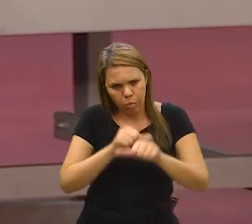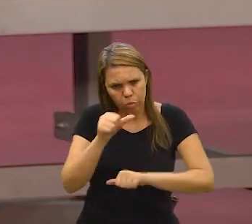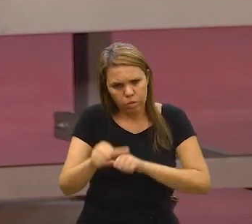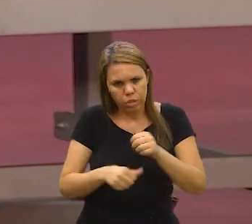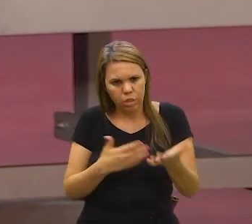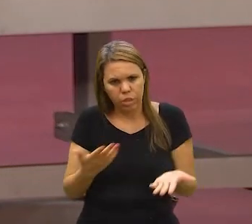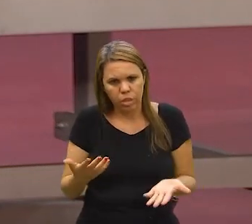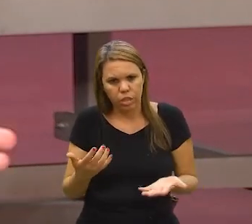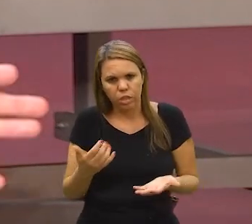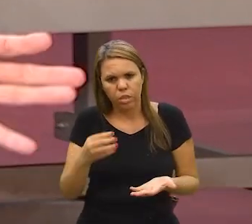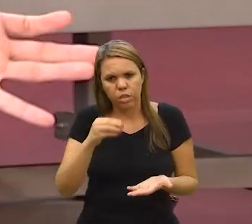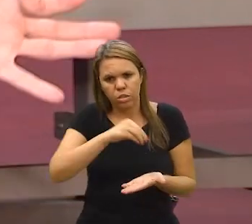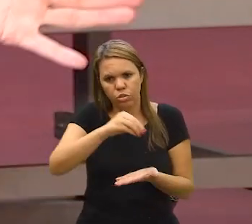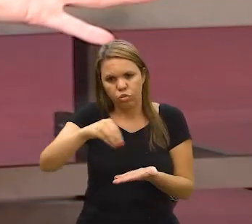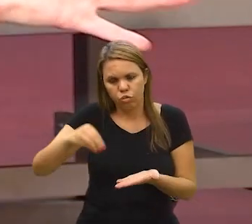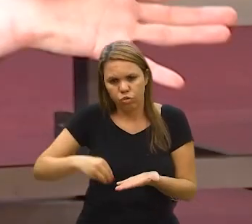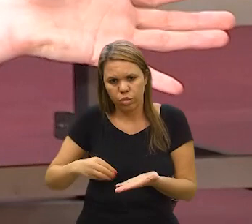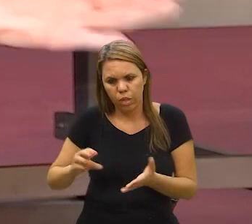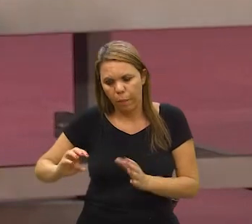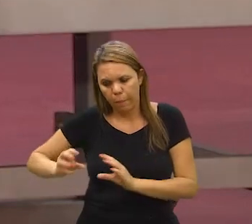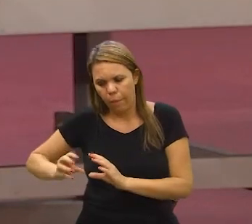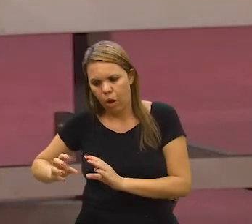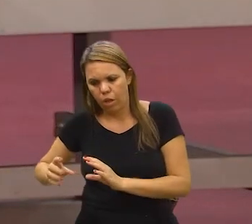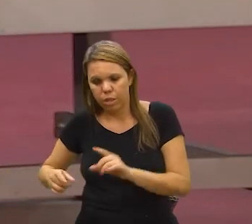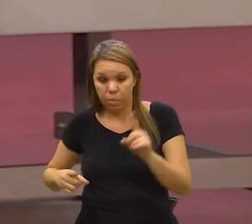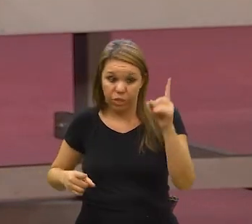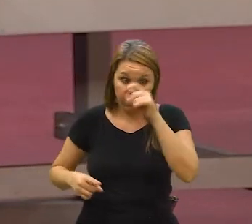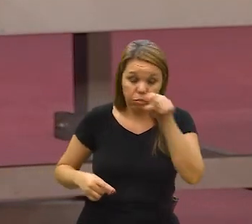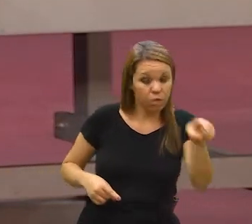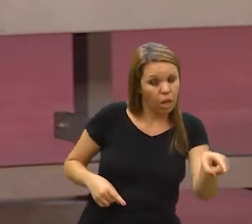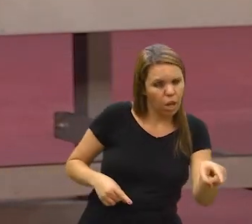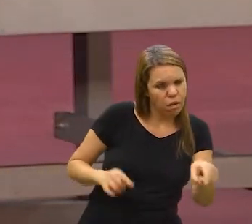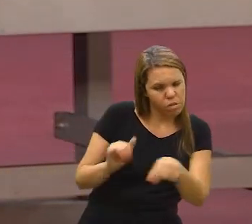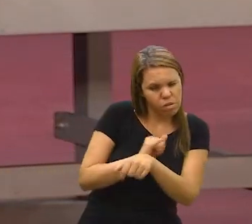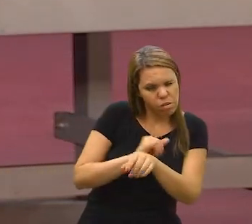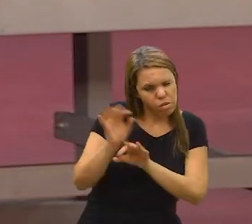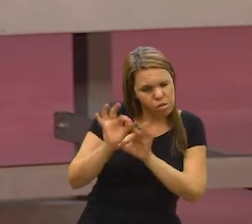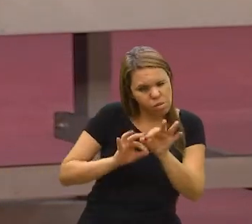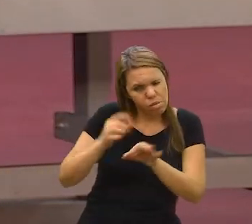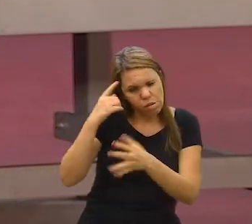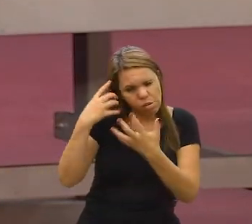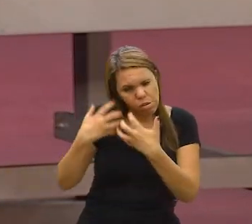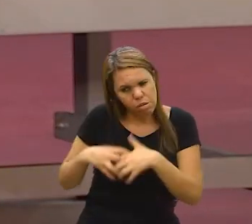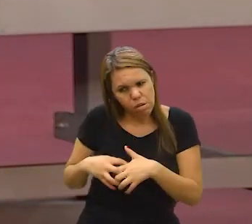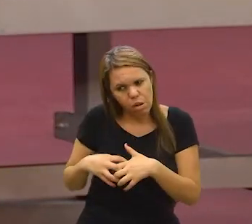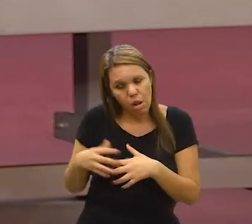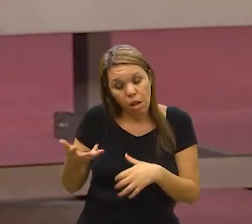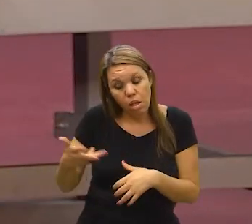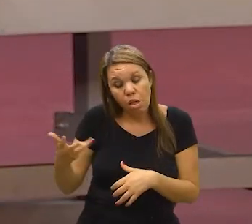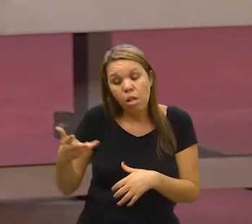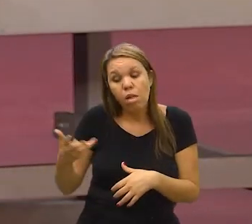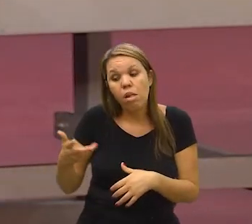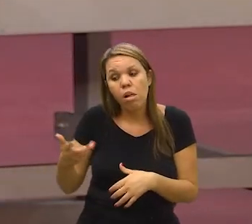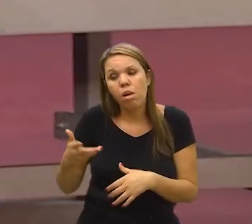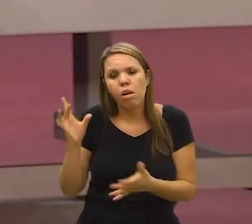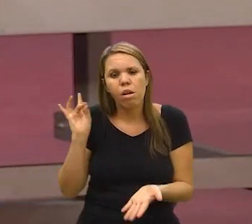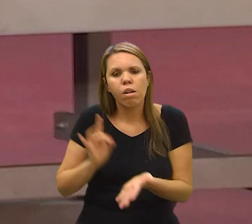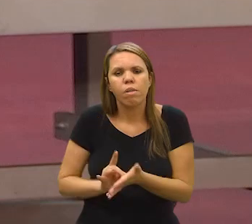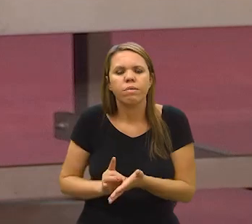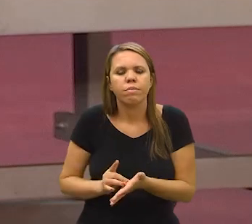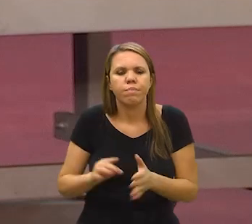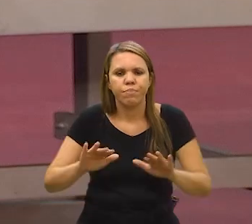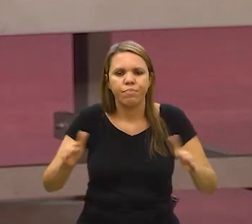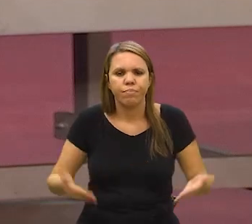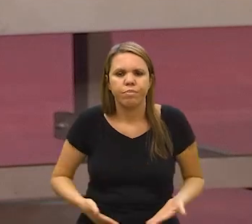no jogo vai muito do cara, ó, eu vou começar a colocar a bola mais ali porque ele tem mais dificuldade, eu vou começar a atacar ou com mais velocidade ou com mais